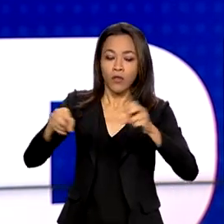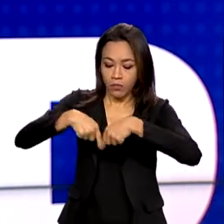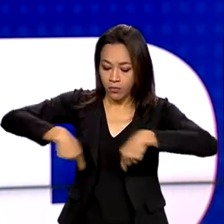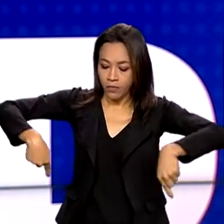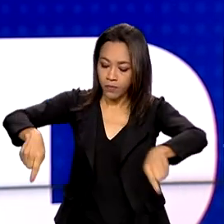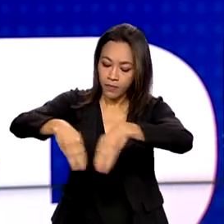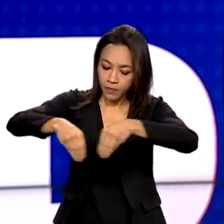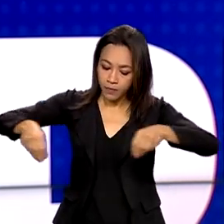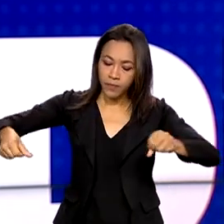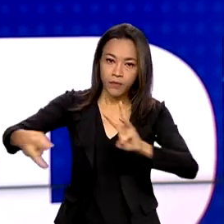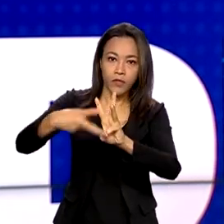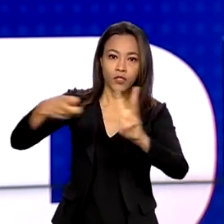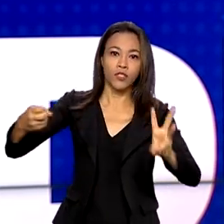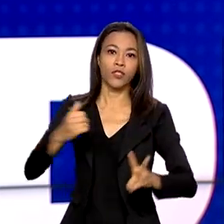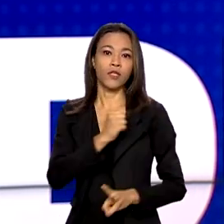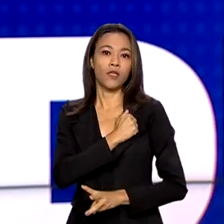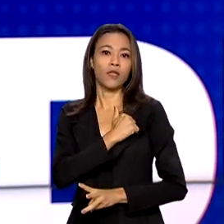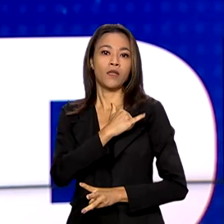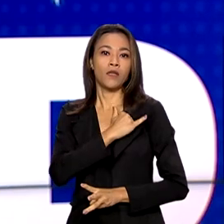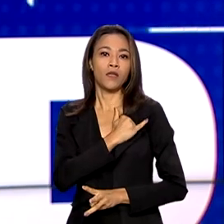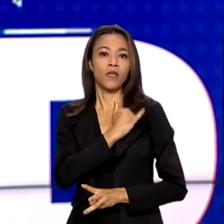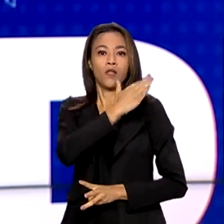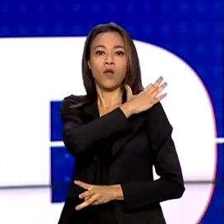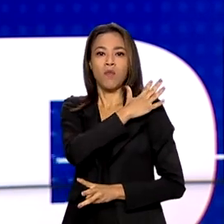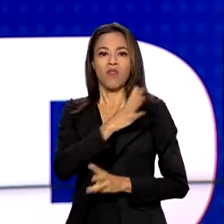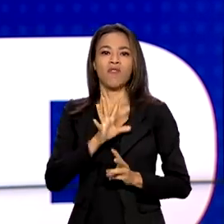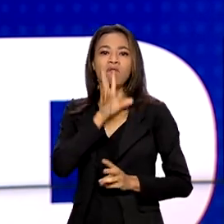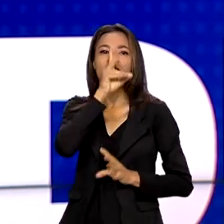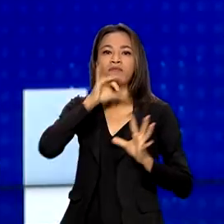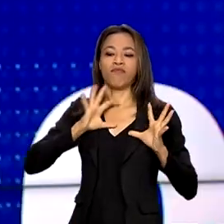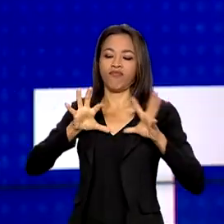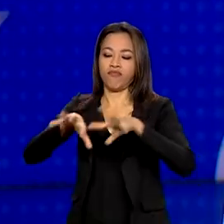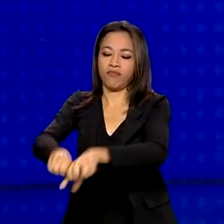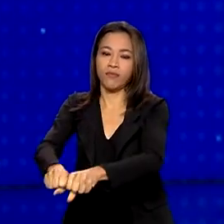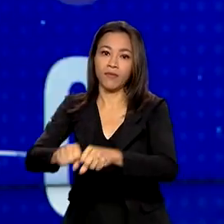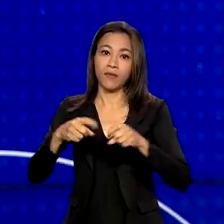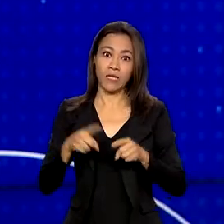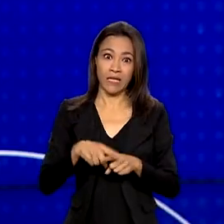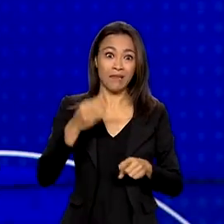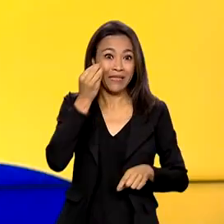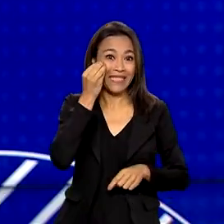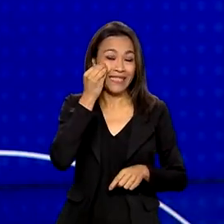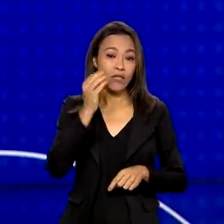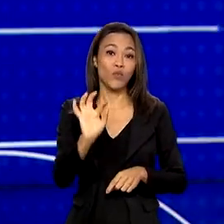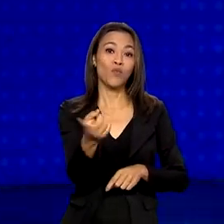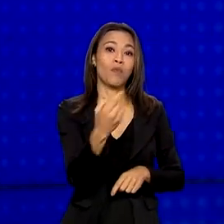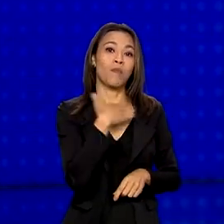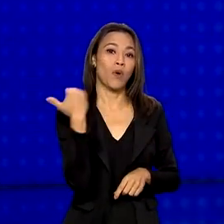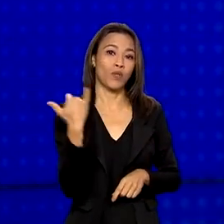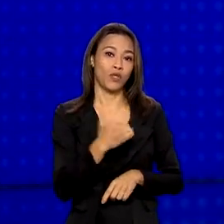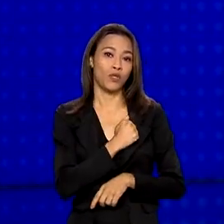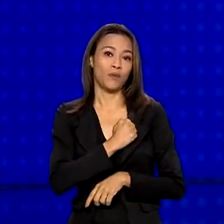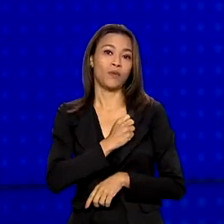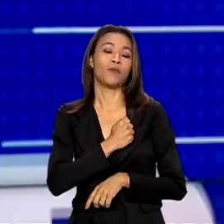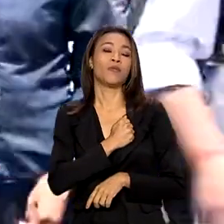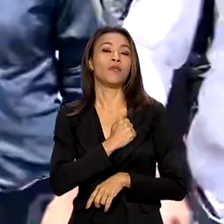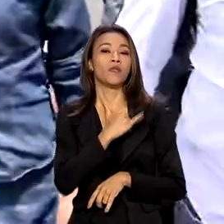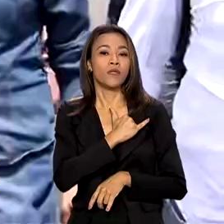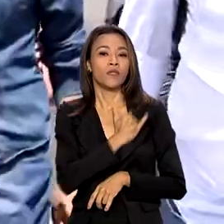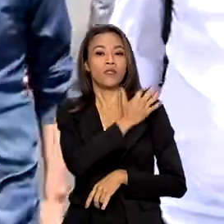por garimpeiros no último sábado. Um atentado contra 3 indígenas terminou com 1 morte e 2